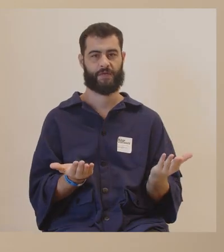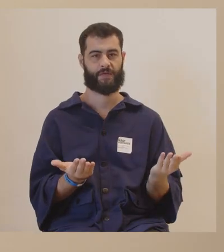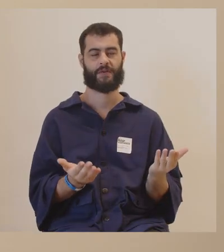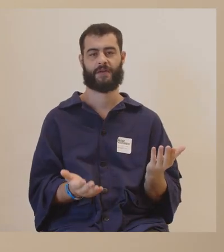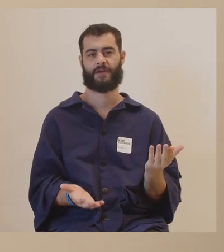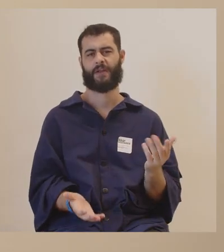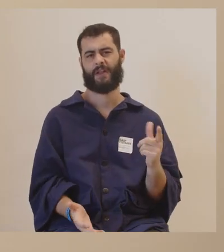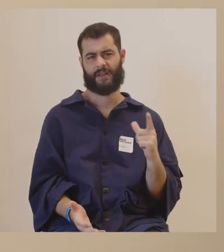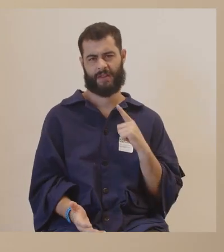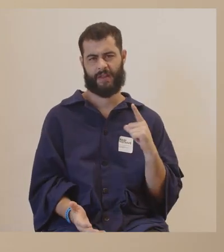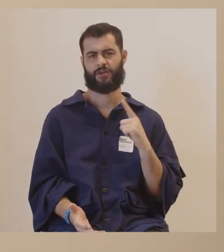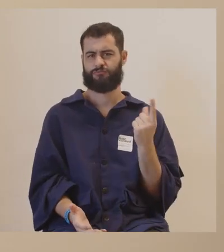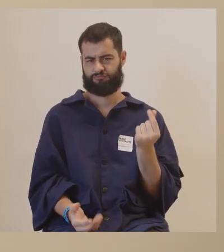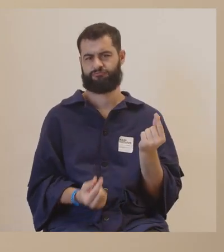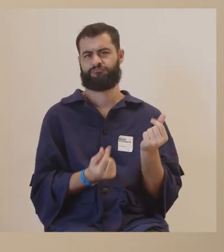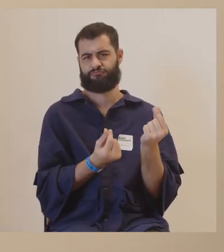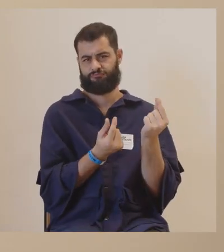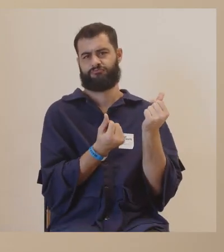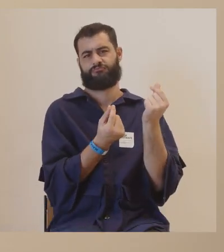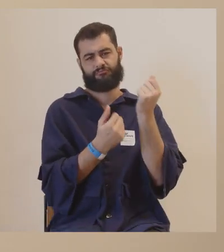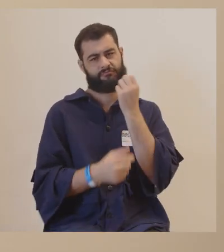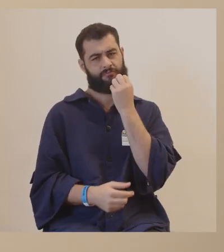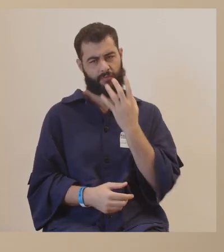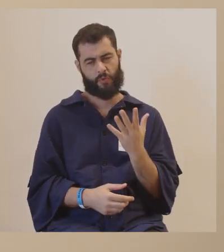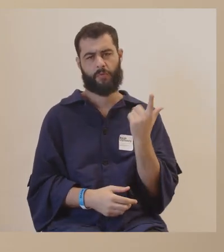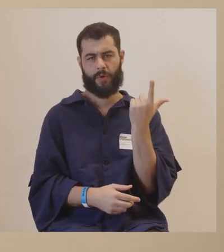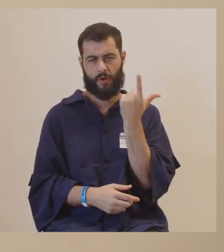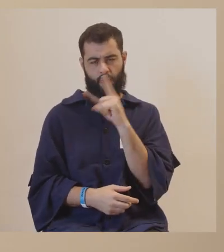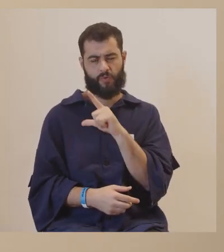com bastante recurso, na verdade, para